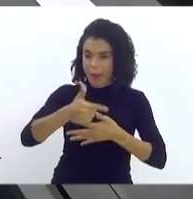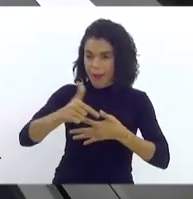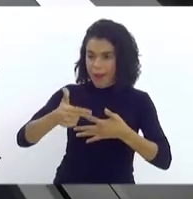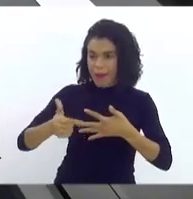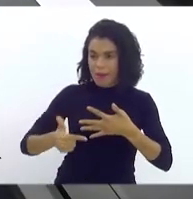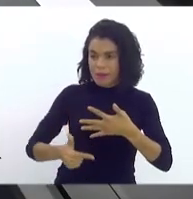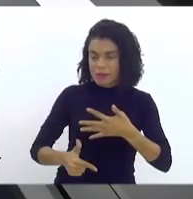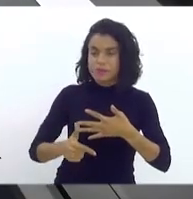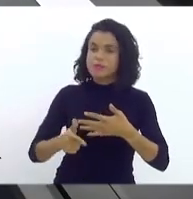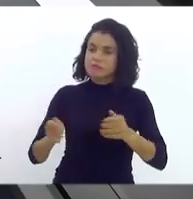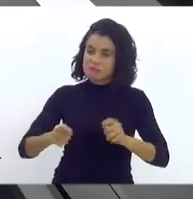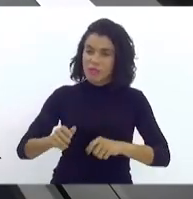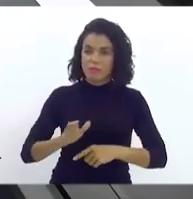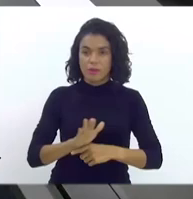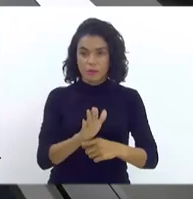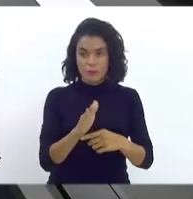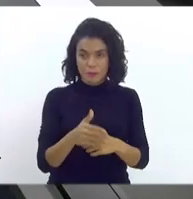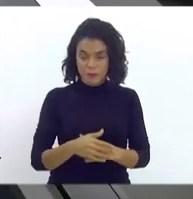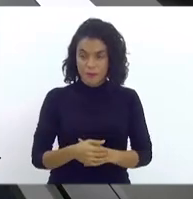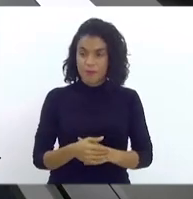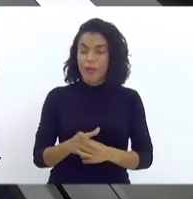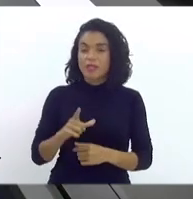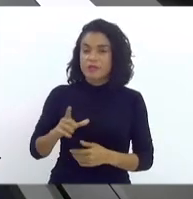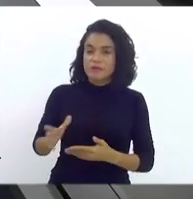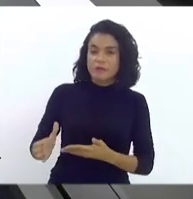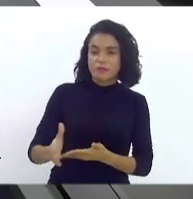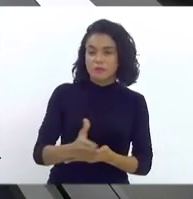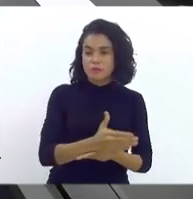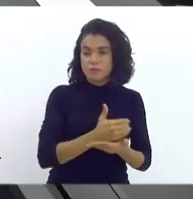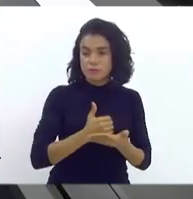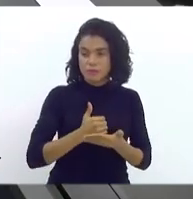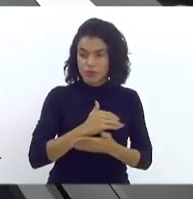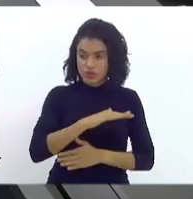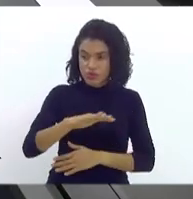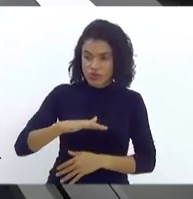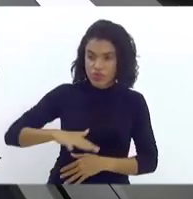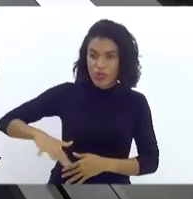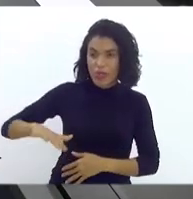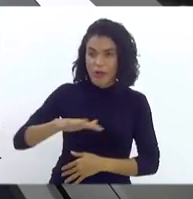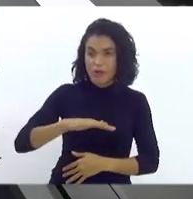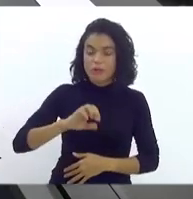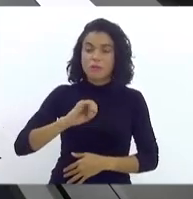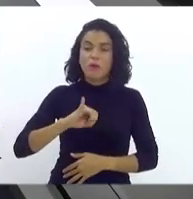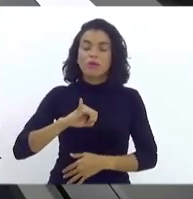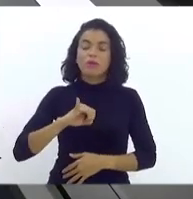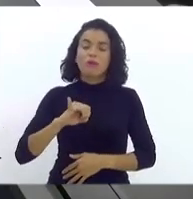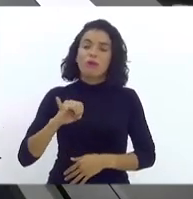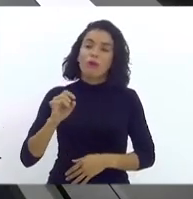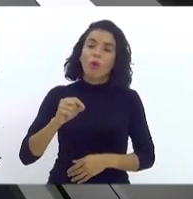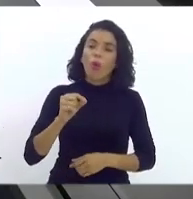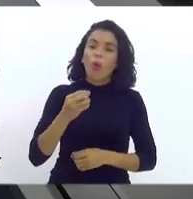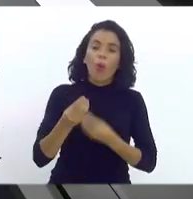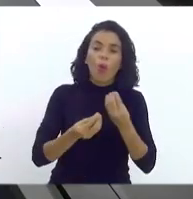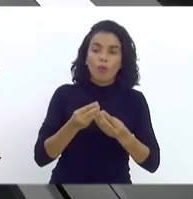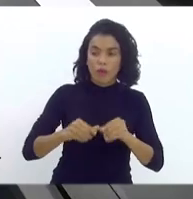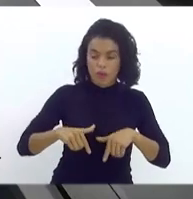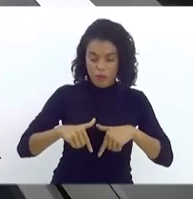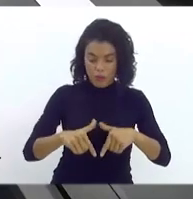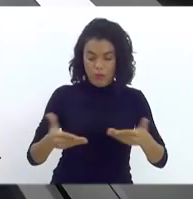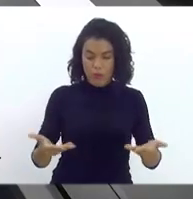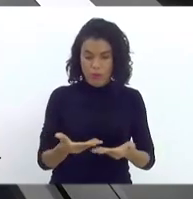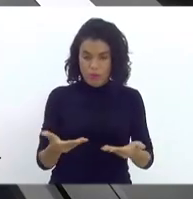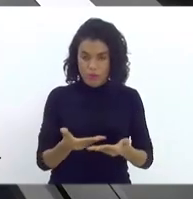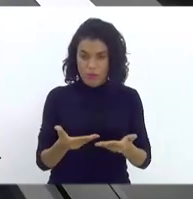muito a contribuir. Como a gente está fazendo um apanhado em linhas gerais, que o senhor pudesse fazer uma explanação rápida de como está a atuação hoje,